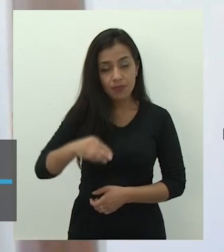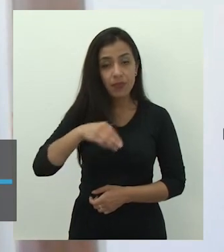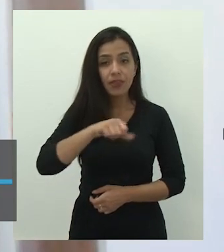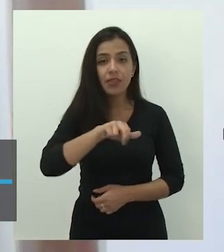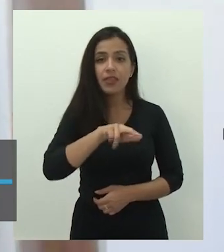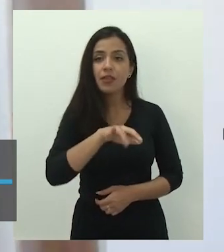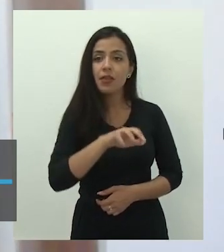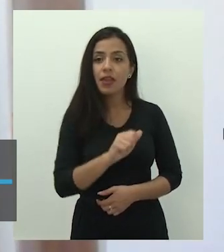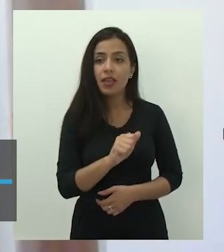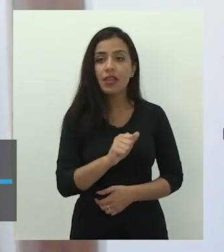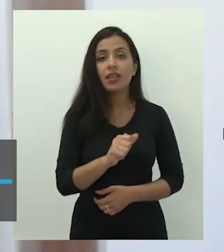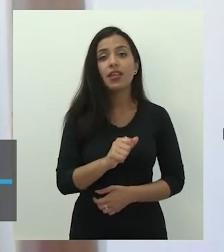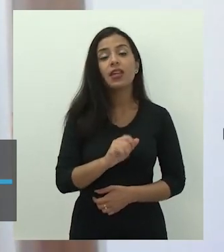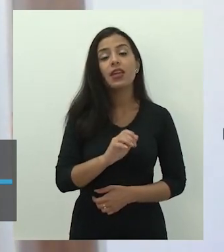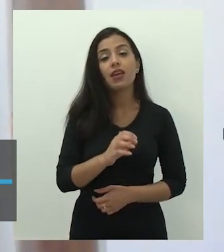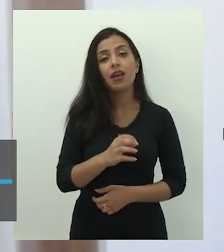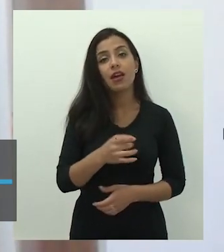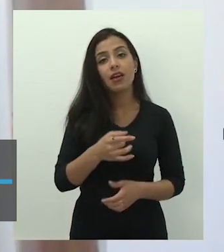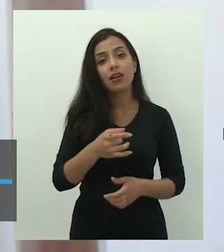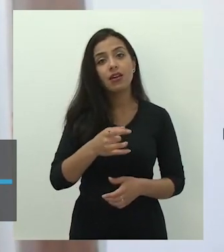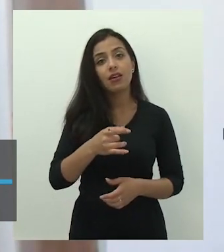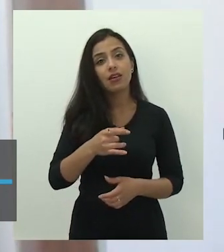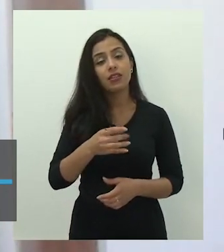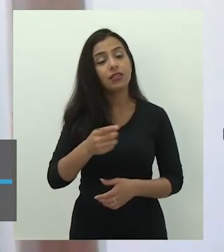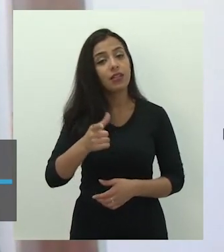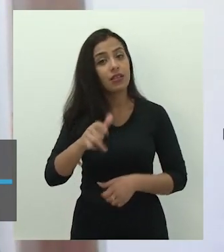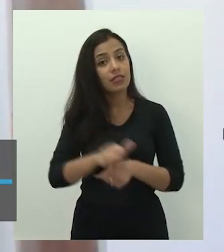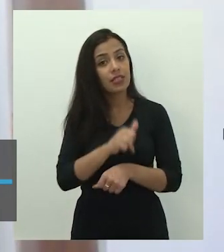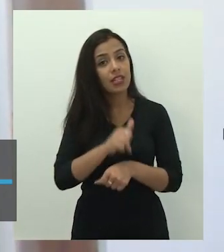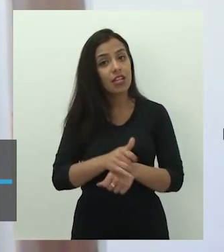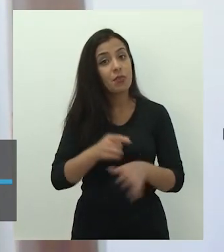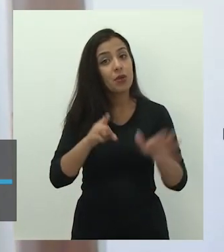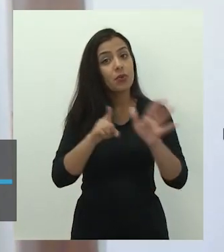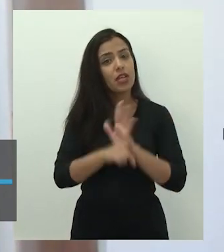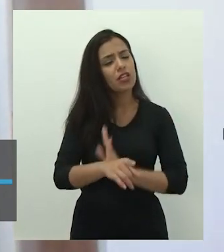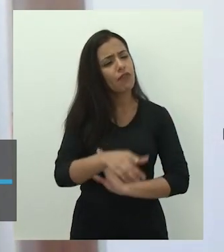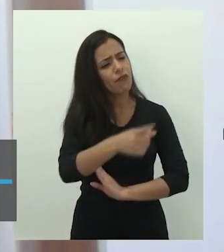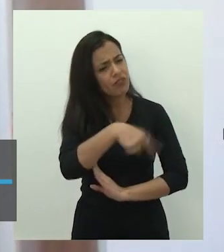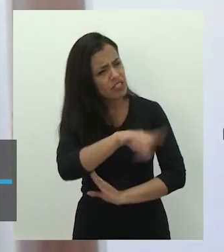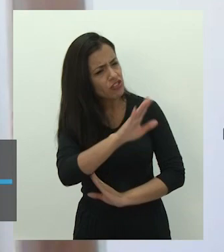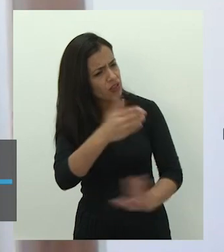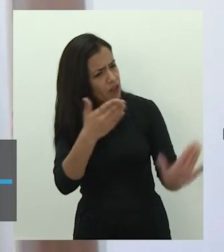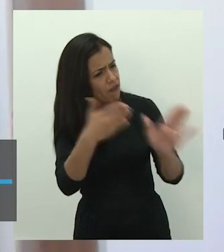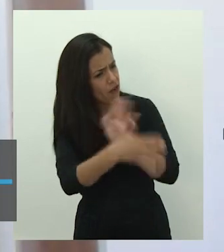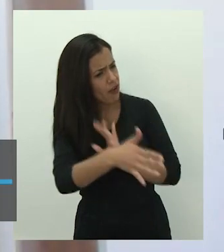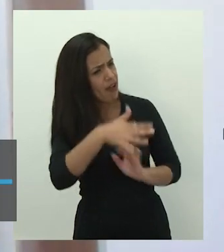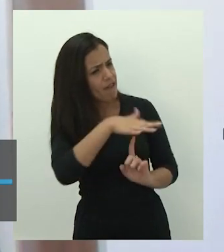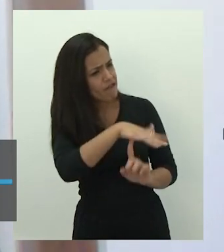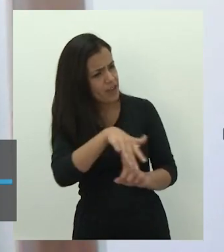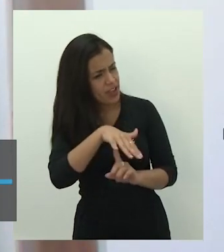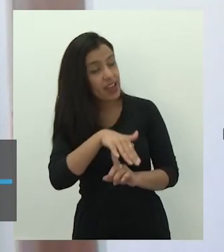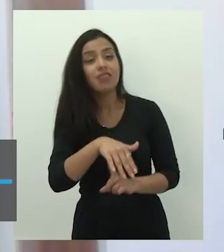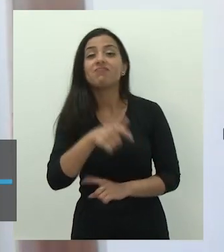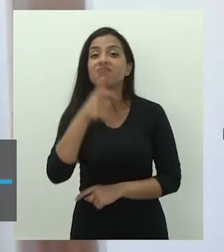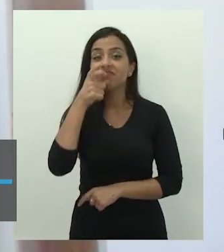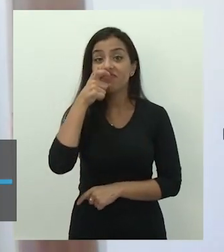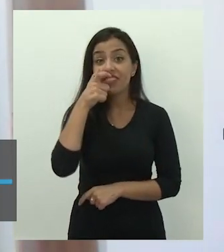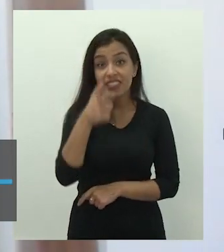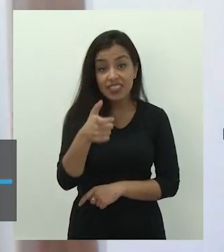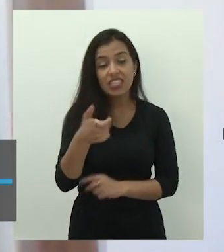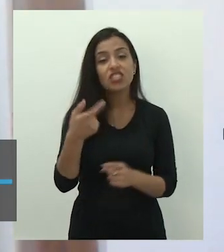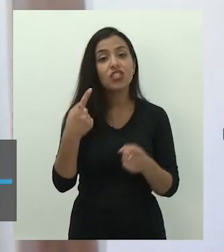à feira. Olha que interessante. É interessante ela falar sobre... Ela perguntaria se foram à feira, né? Por